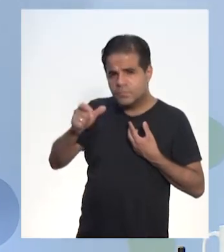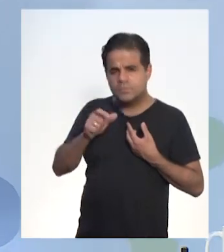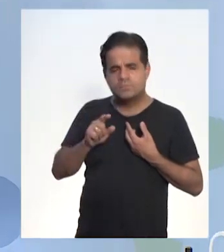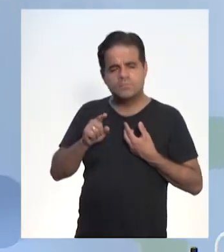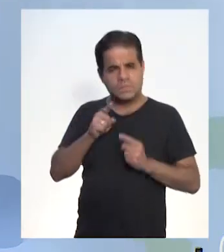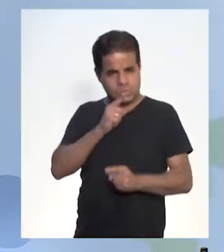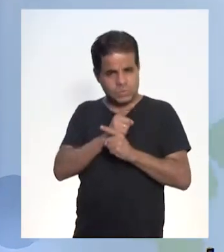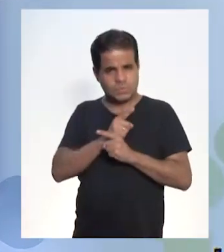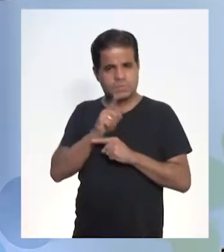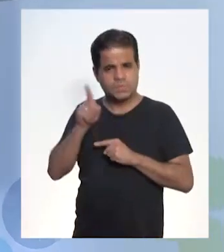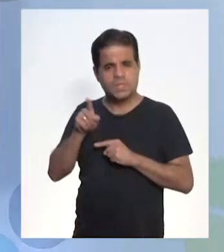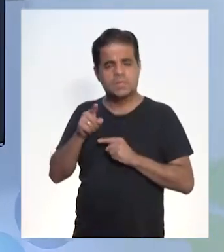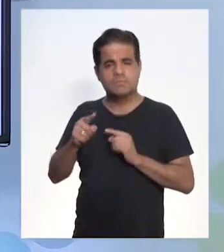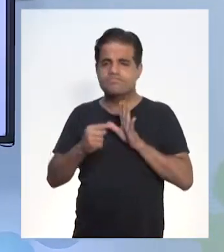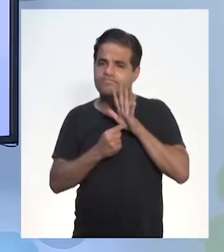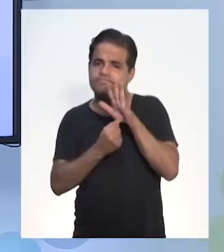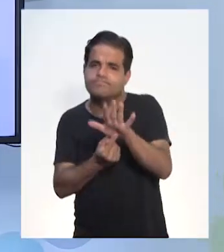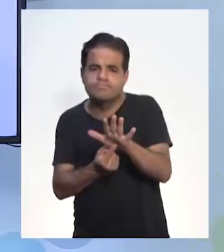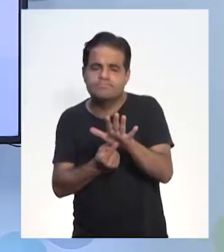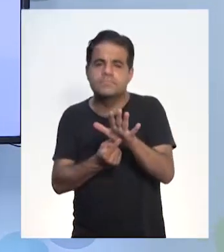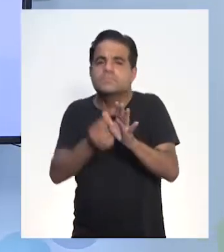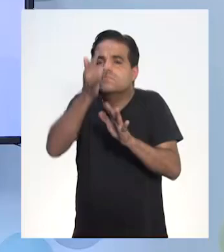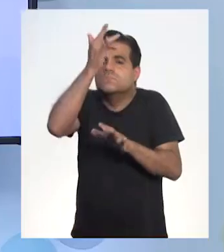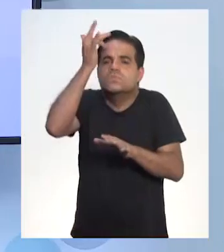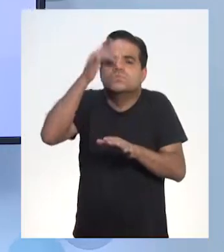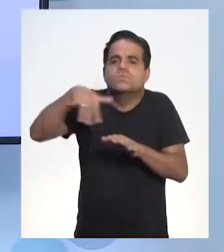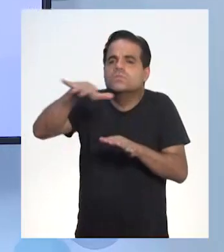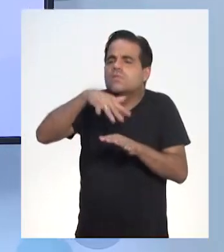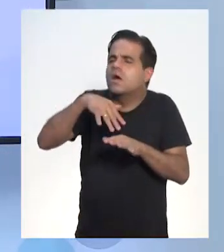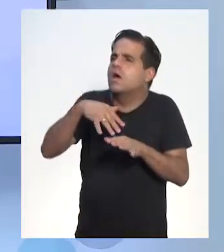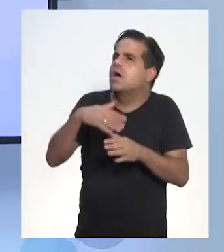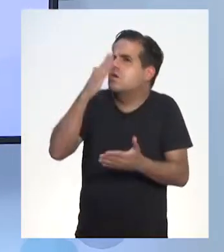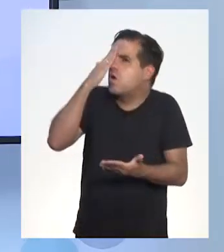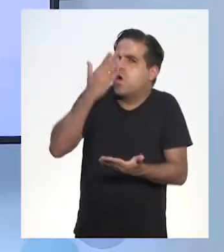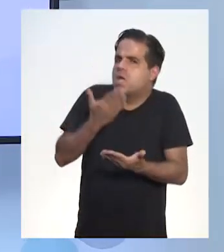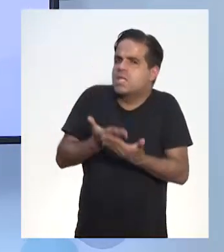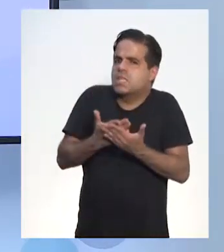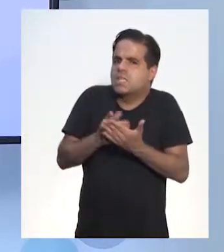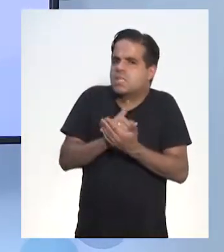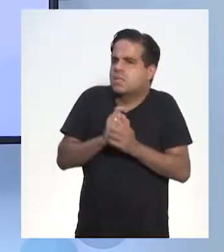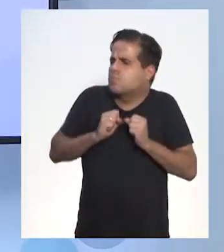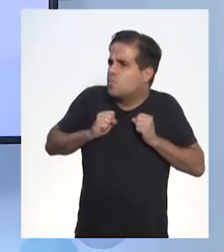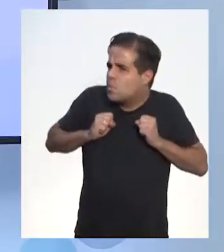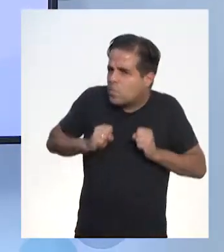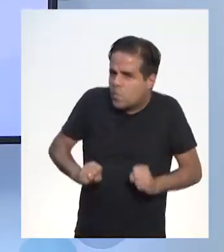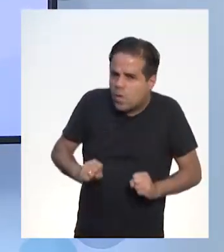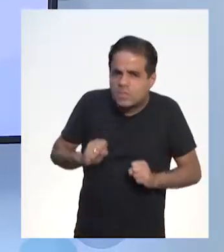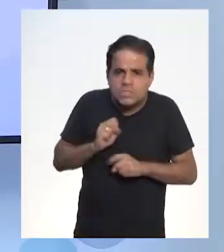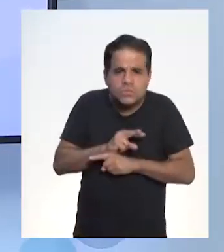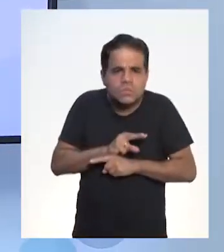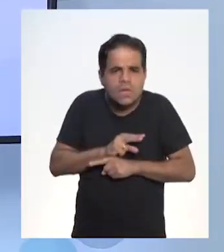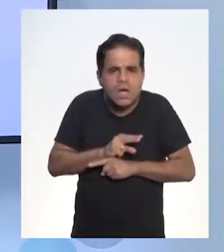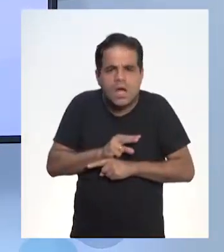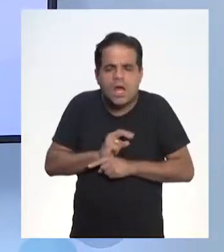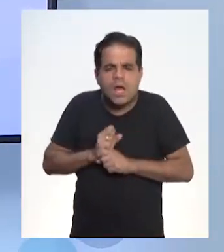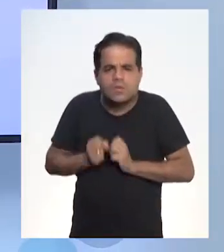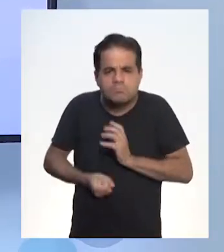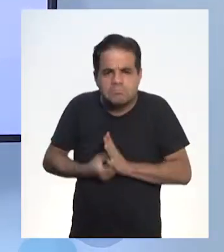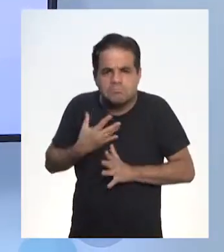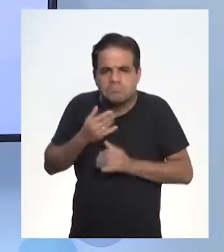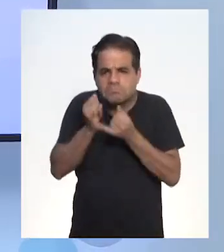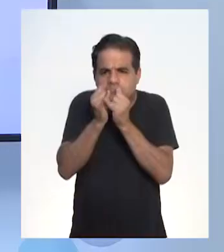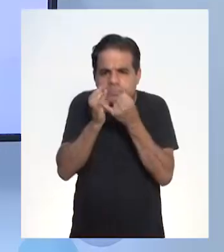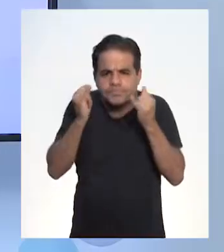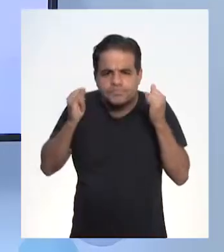descobriu isso, né, e mostrou, as pessoas ficaram um pouco descrentes de que isso poderia um dia se tornar a forma de geração de energia elétrica